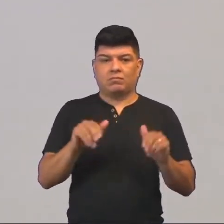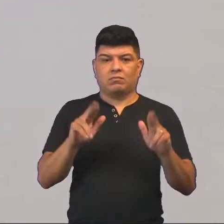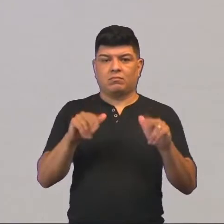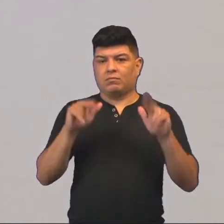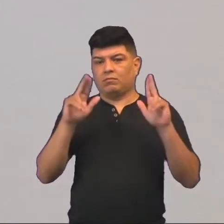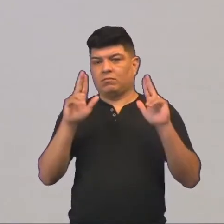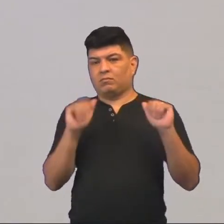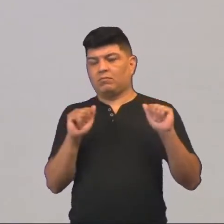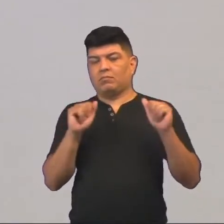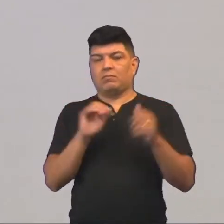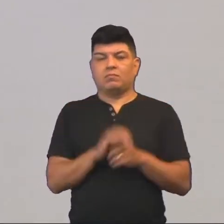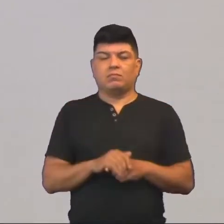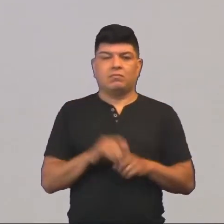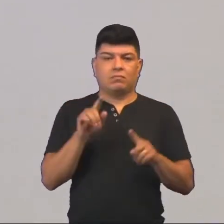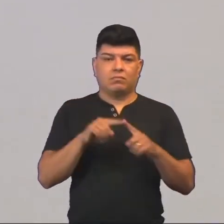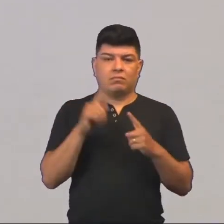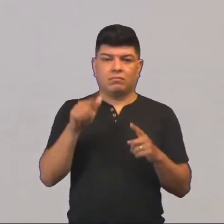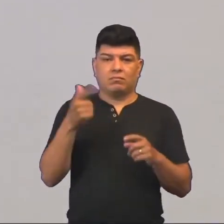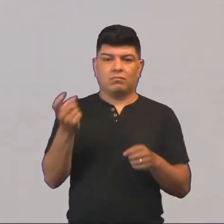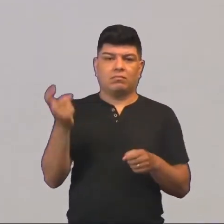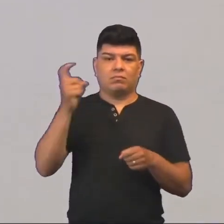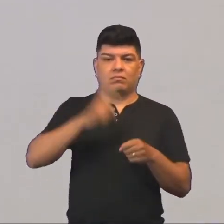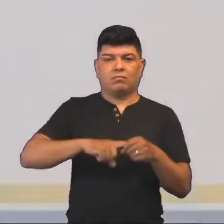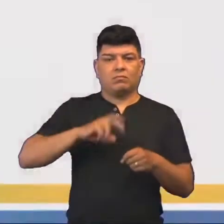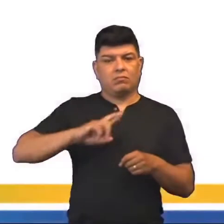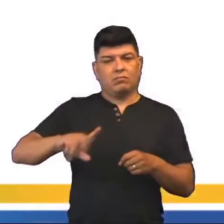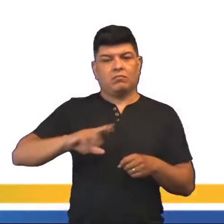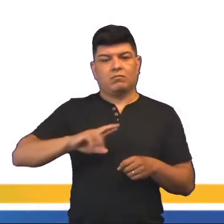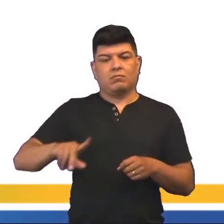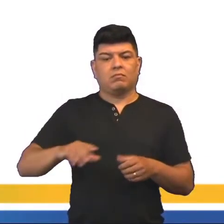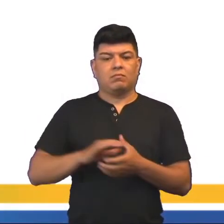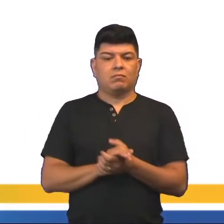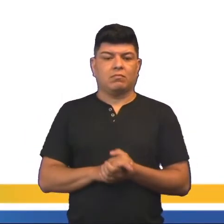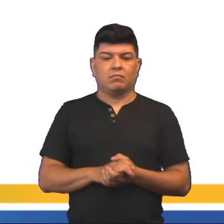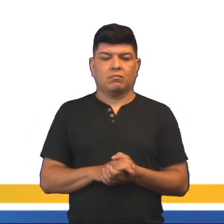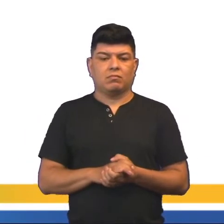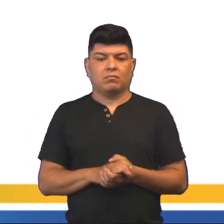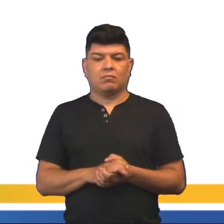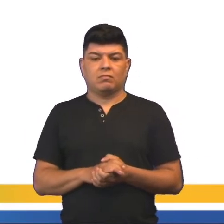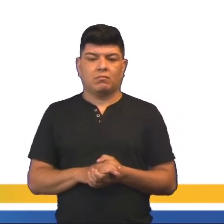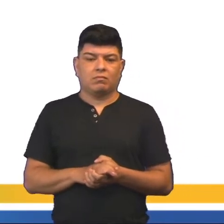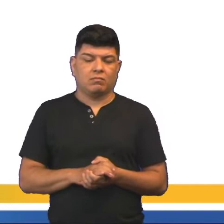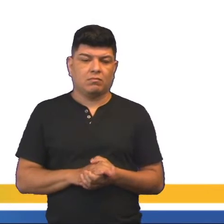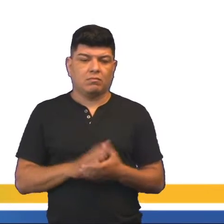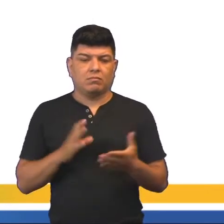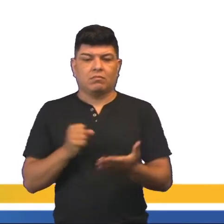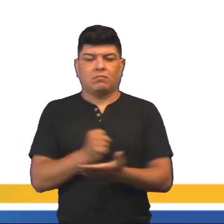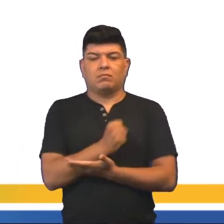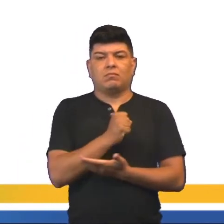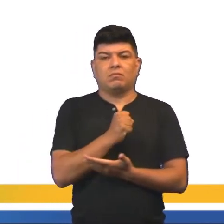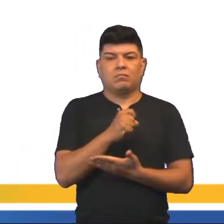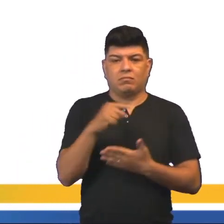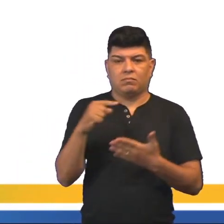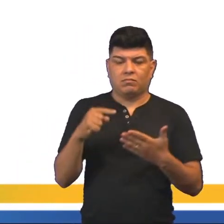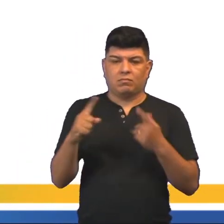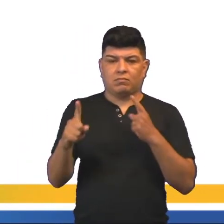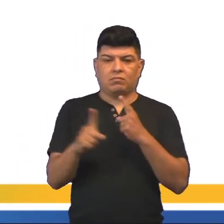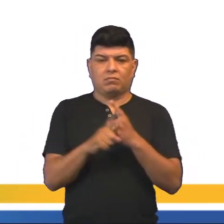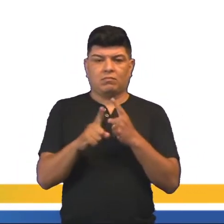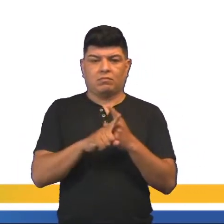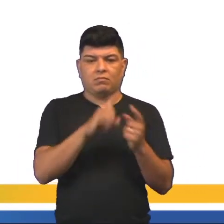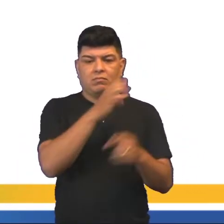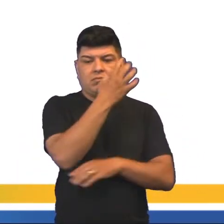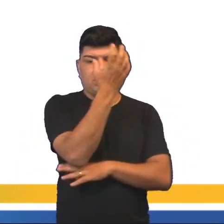esgotar. Já as fontes de energia não renováveis são aquelas fontes que são extraídas de elementos encontrados também